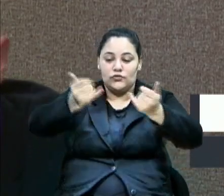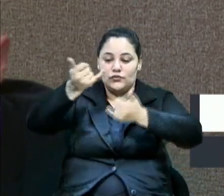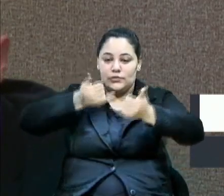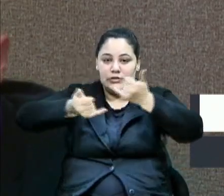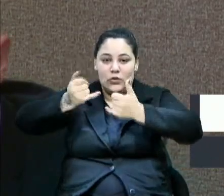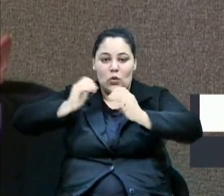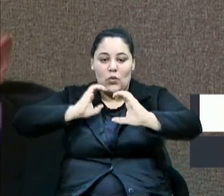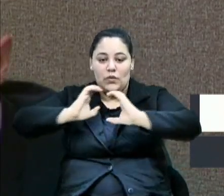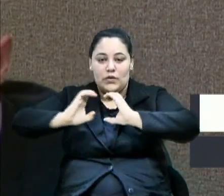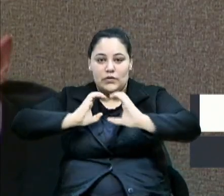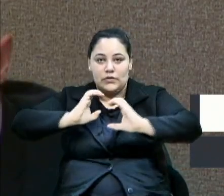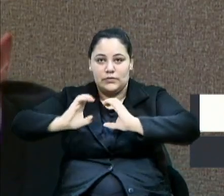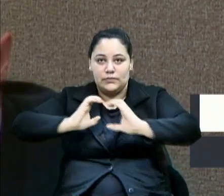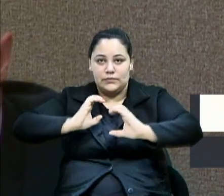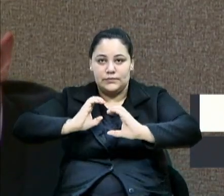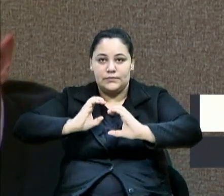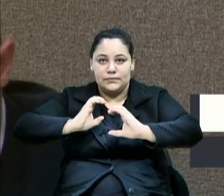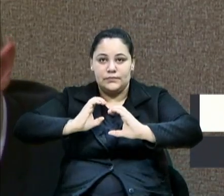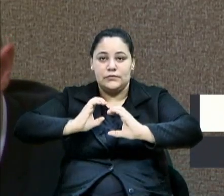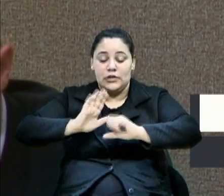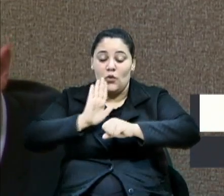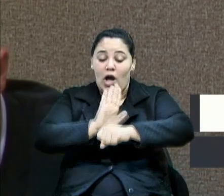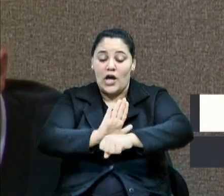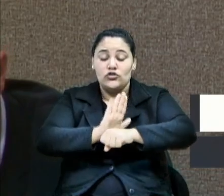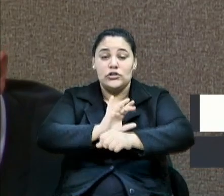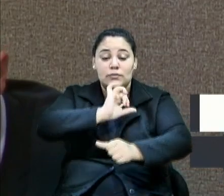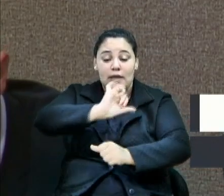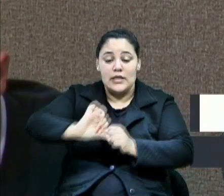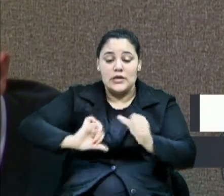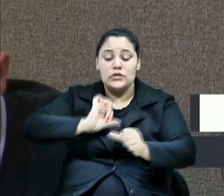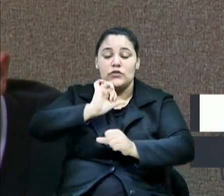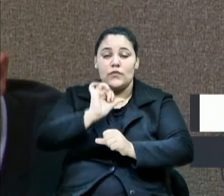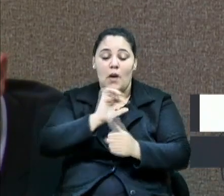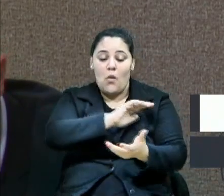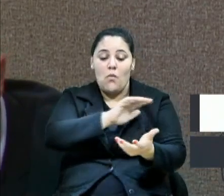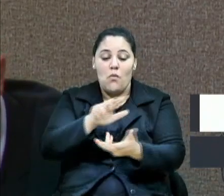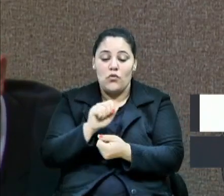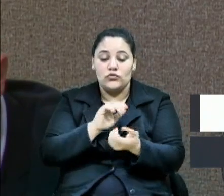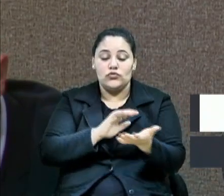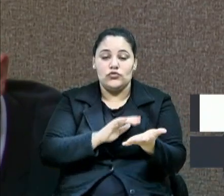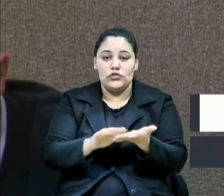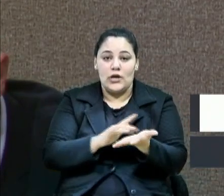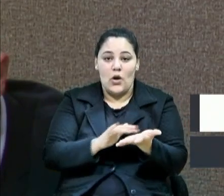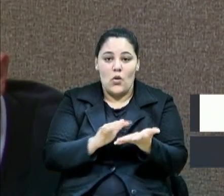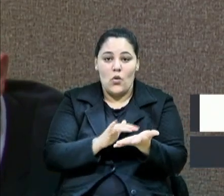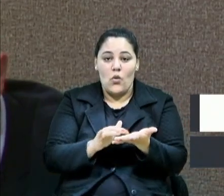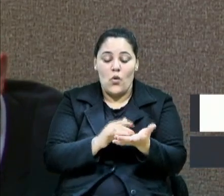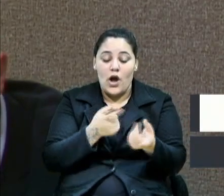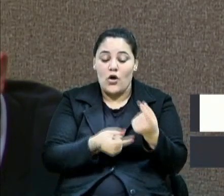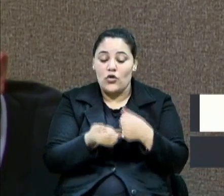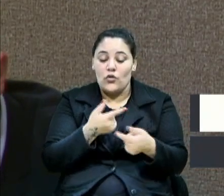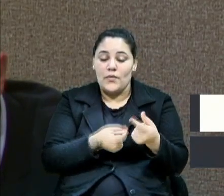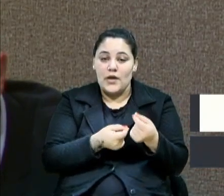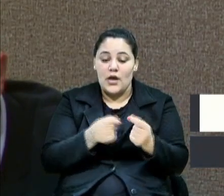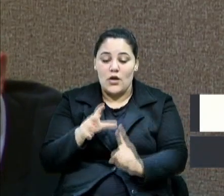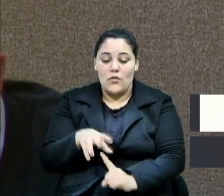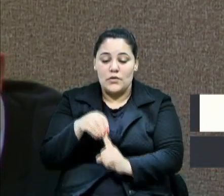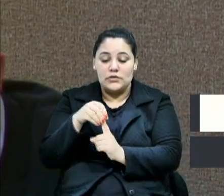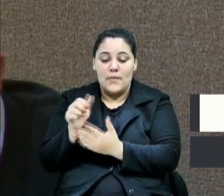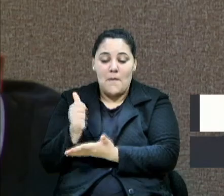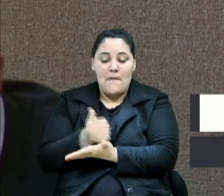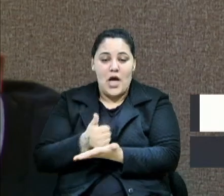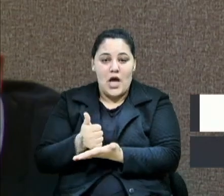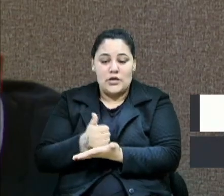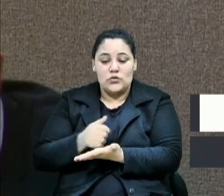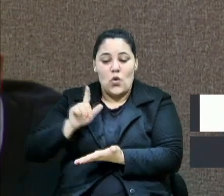comunicação são habilitadoras para a transformação digital de uma economia e a sua base é dada pela existência